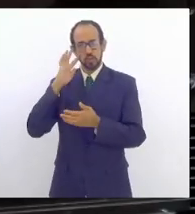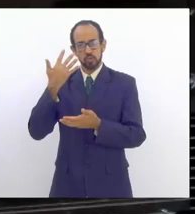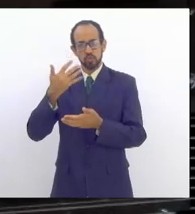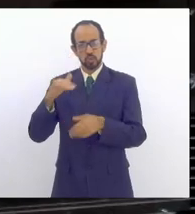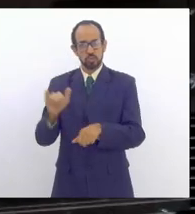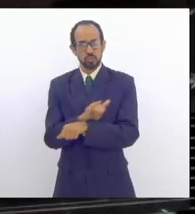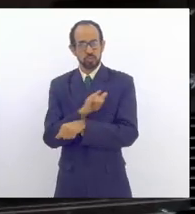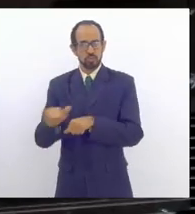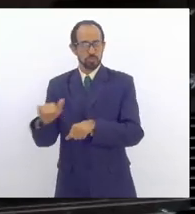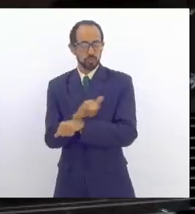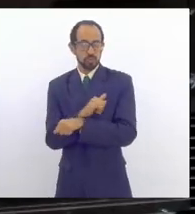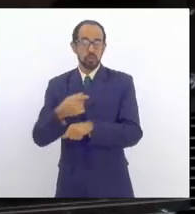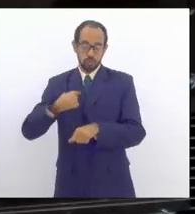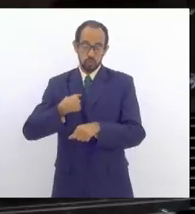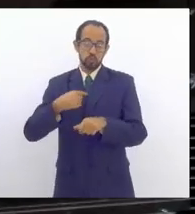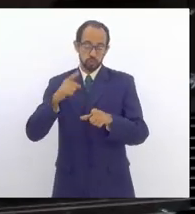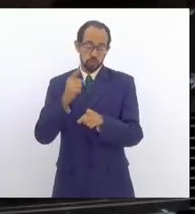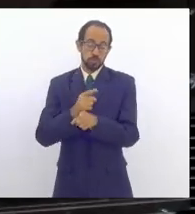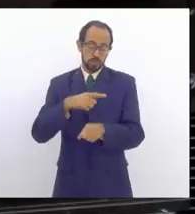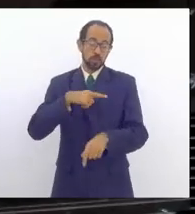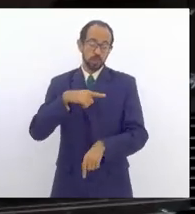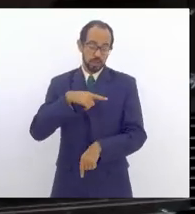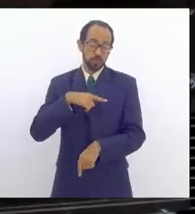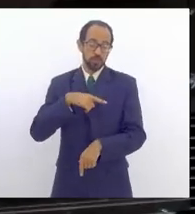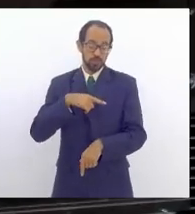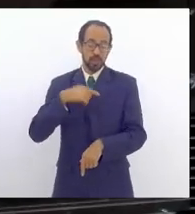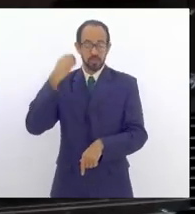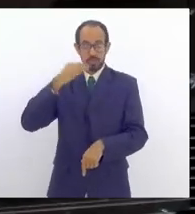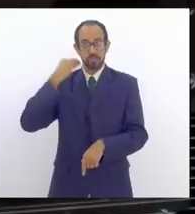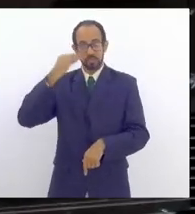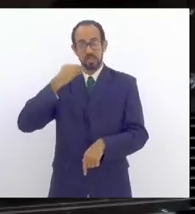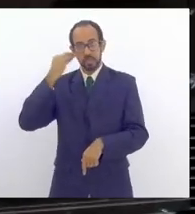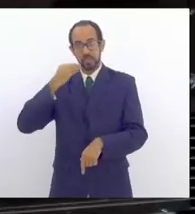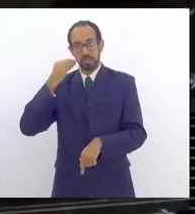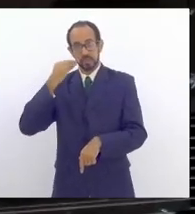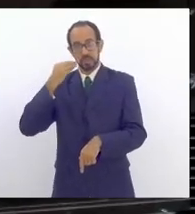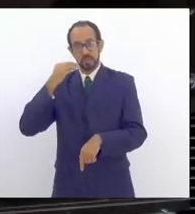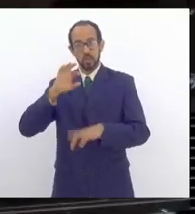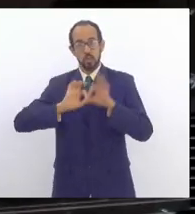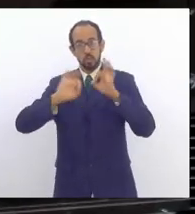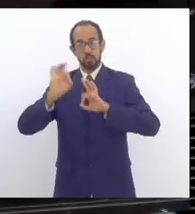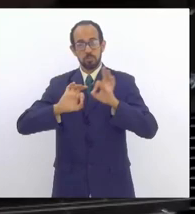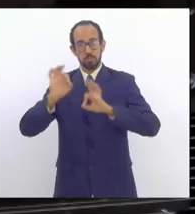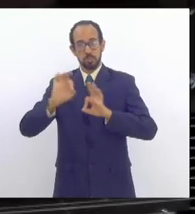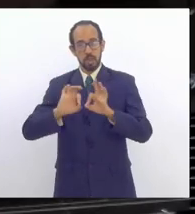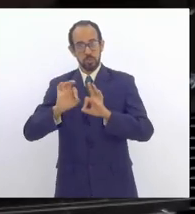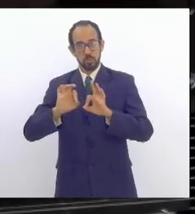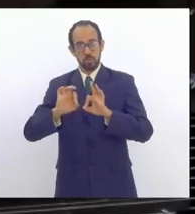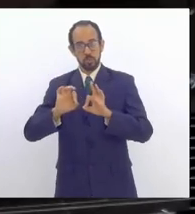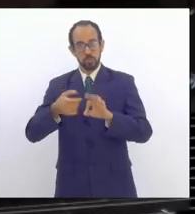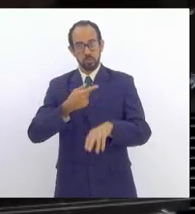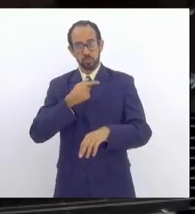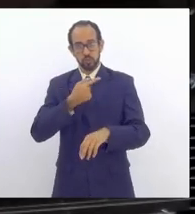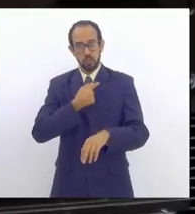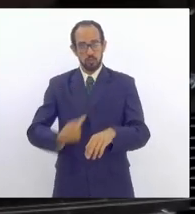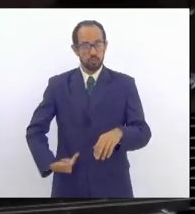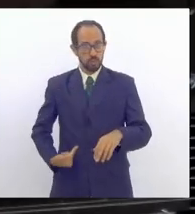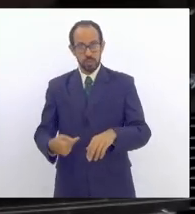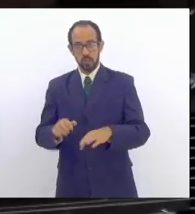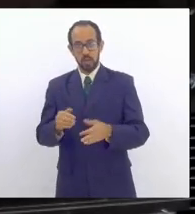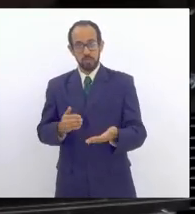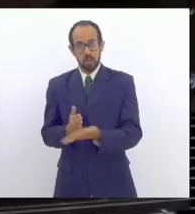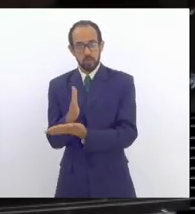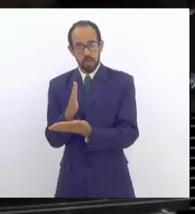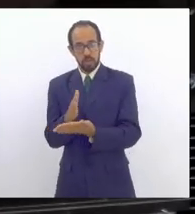ter nessa caminhada. É com experiência, com plano de governo aprovado pelo povo do Rio de